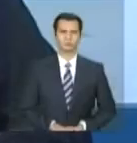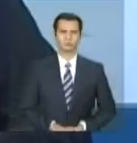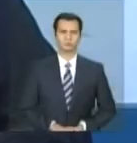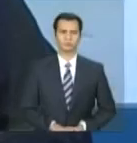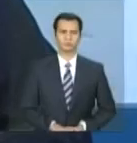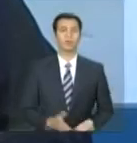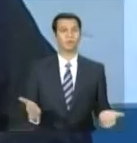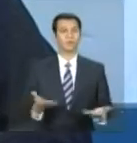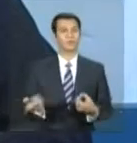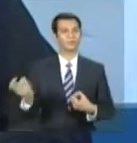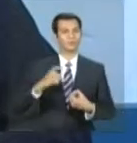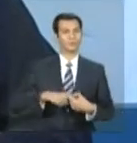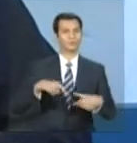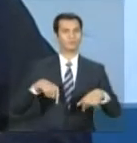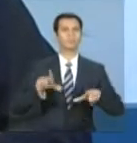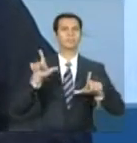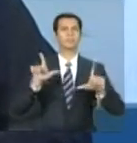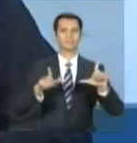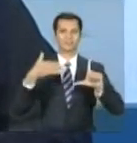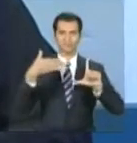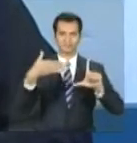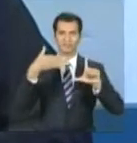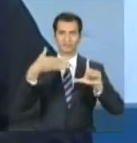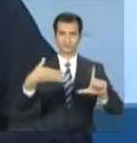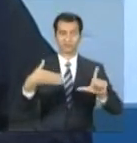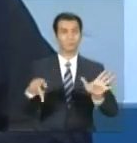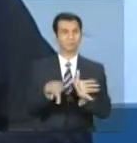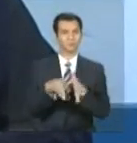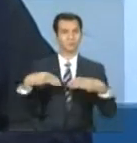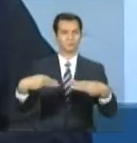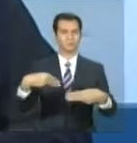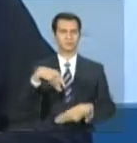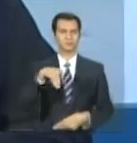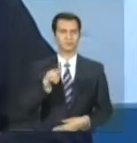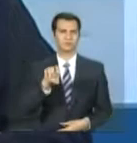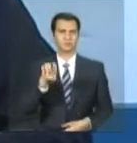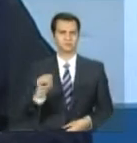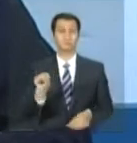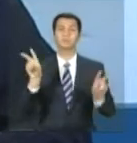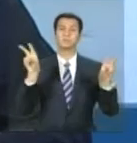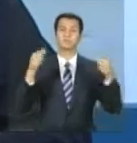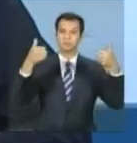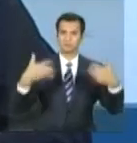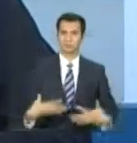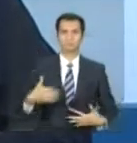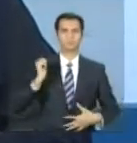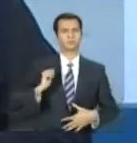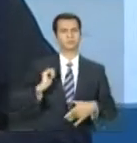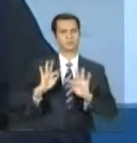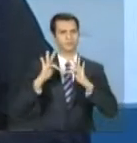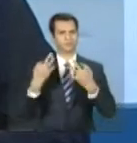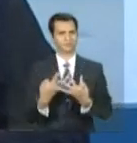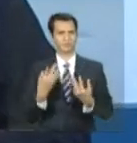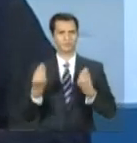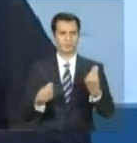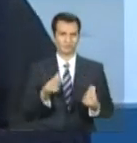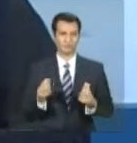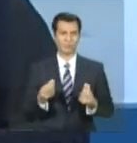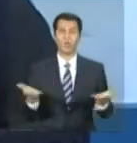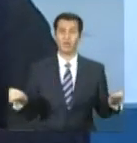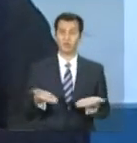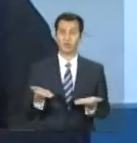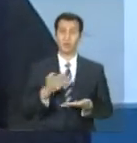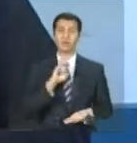Estamos de volta com a teleconferência do Ministério do Desenvolvimento Social e Combate à Fome sobre o programa Bolsa Família. Vamos agora responder